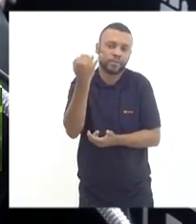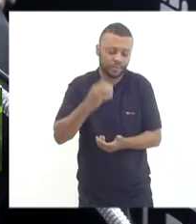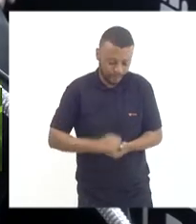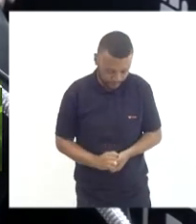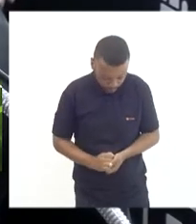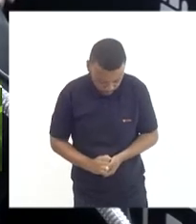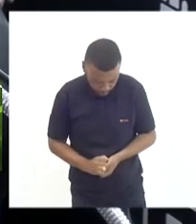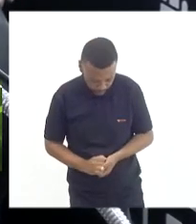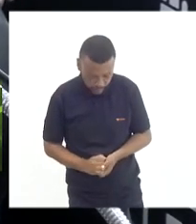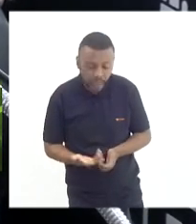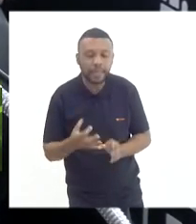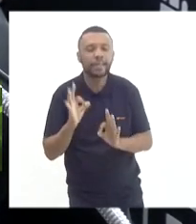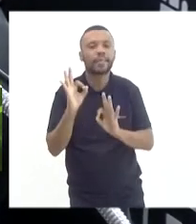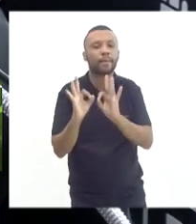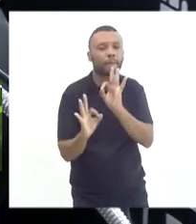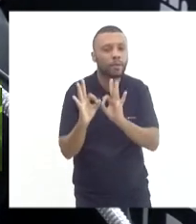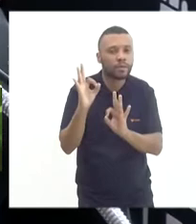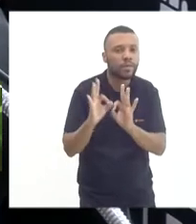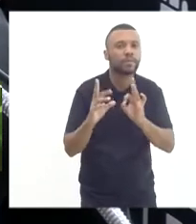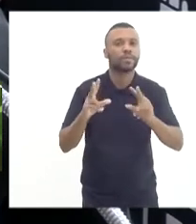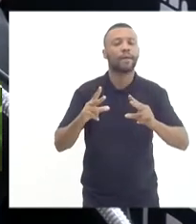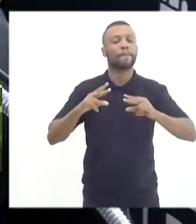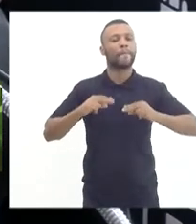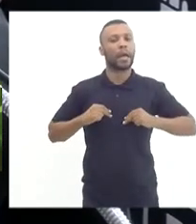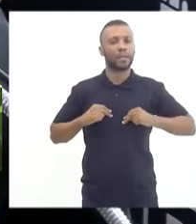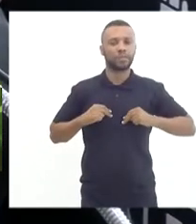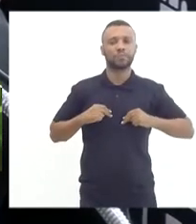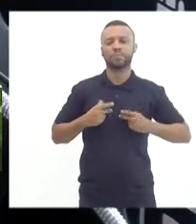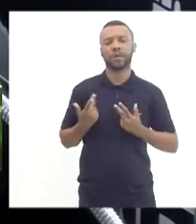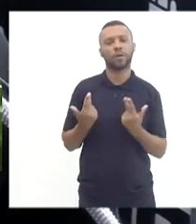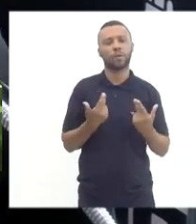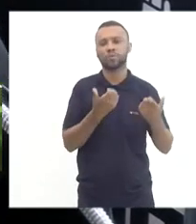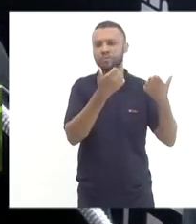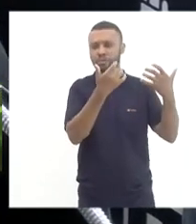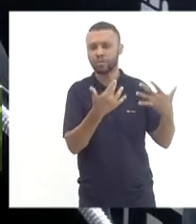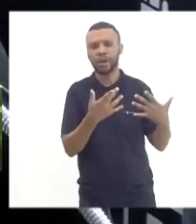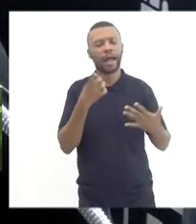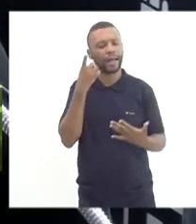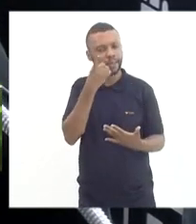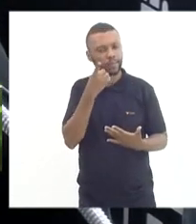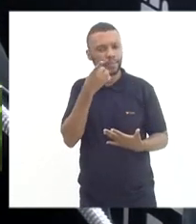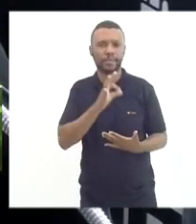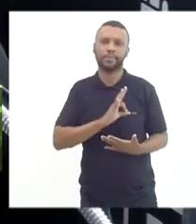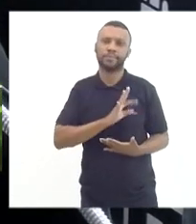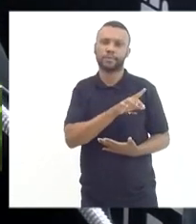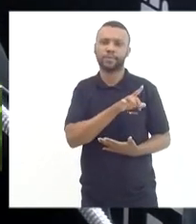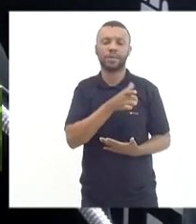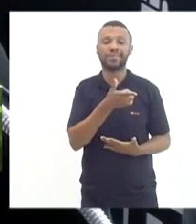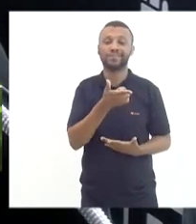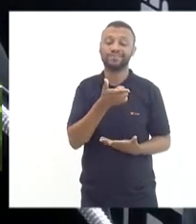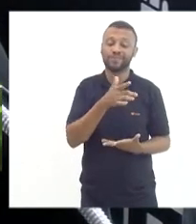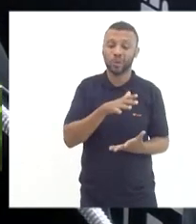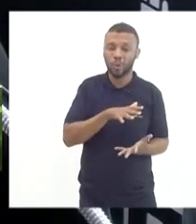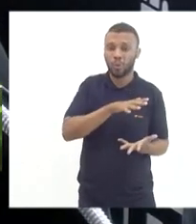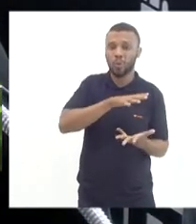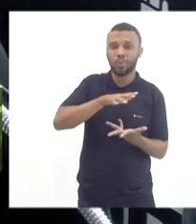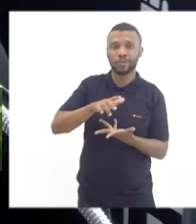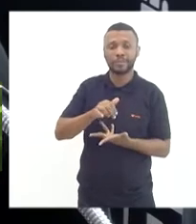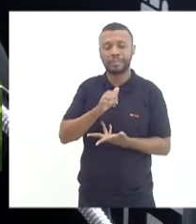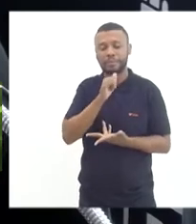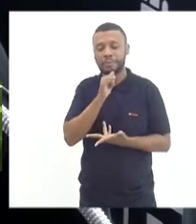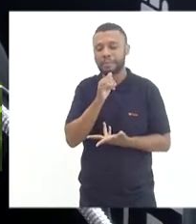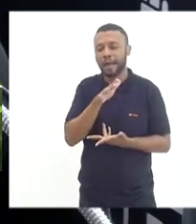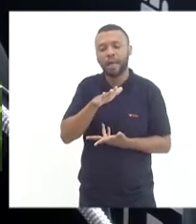é um projeto realmente de mérito e, como muito bem disse a senhora deputada, o mundo felizmente está caminhando para essa